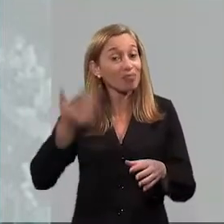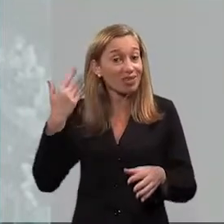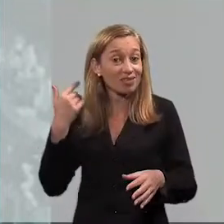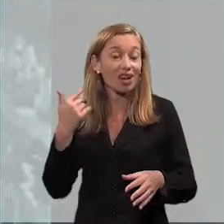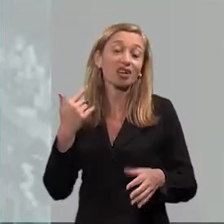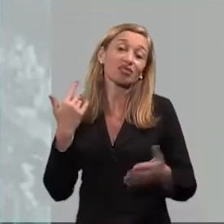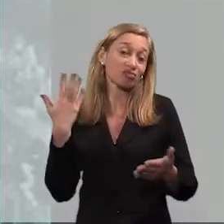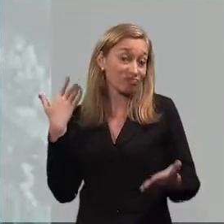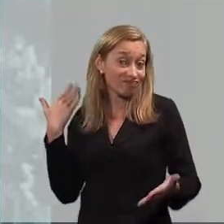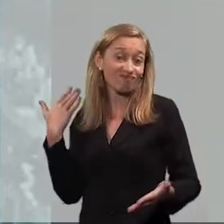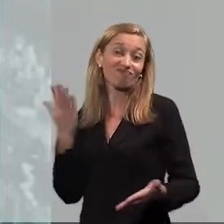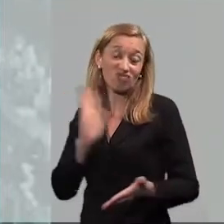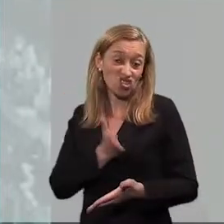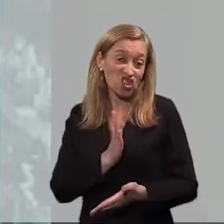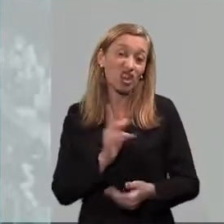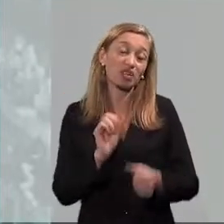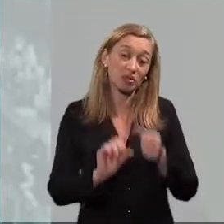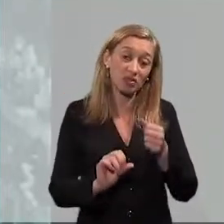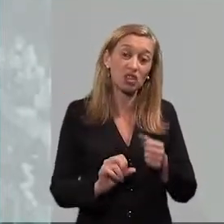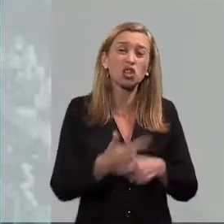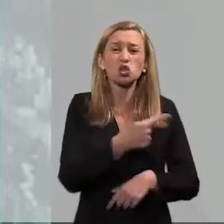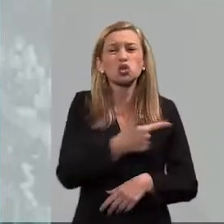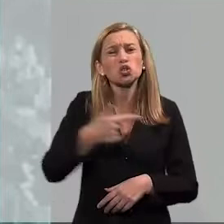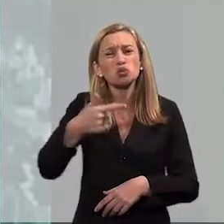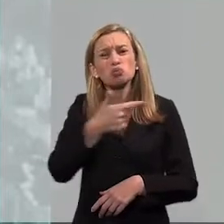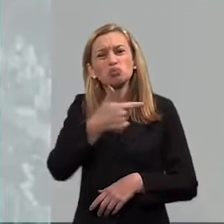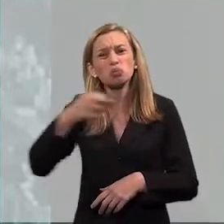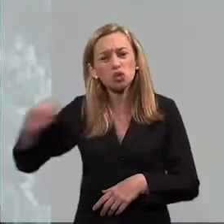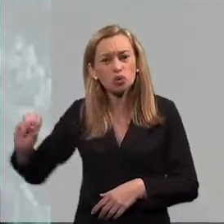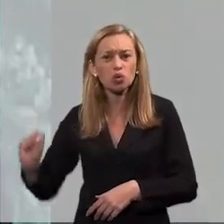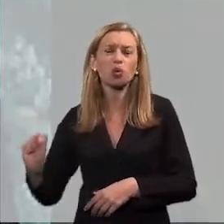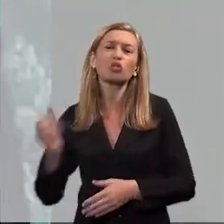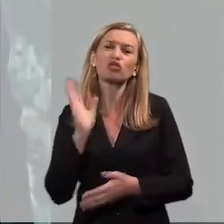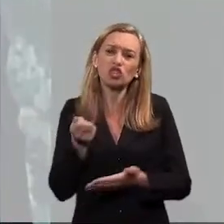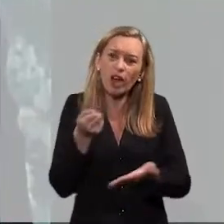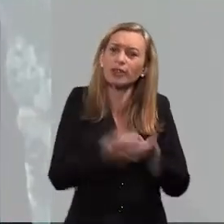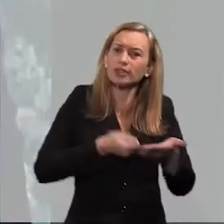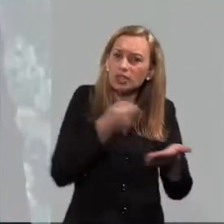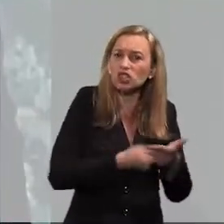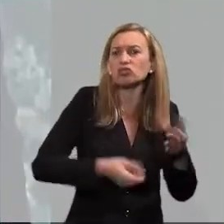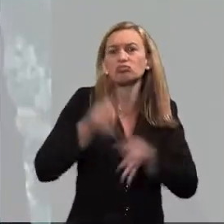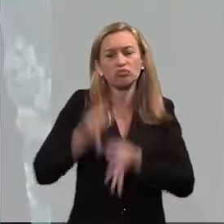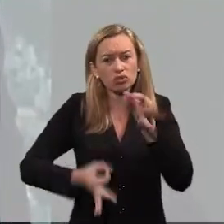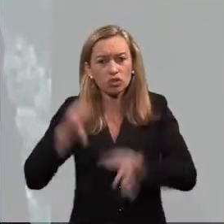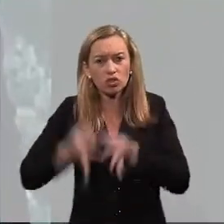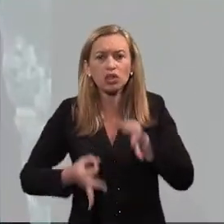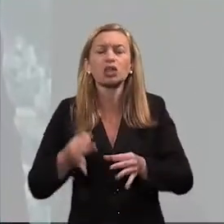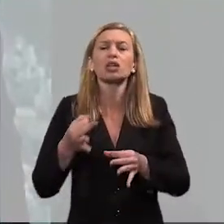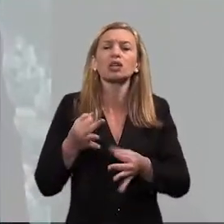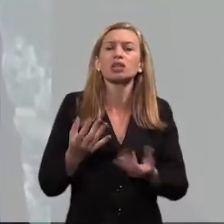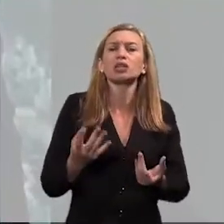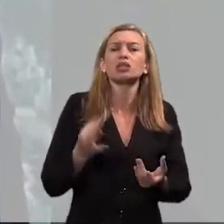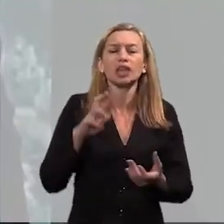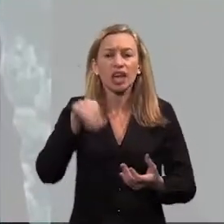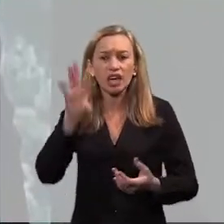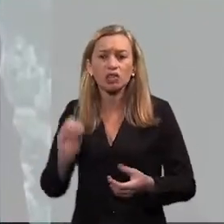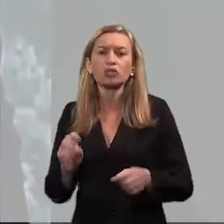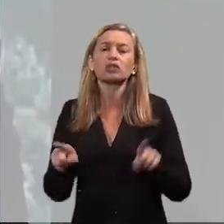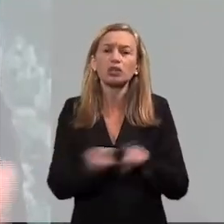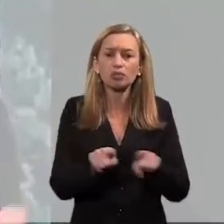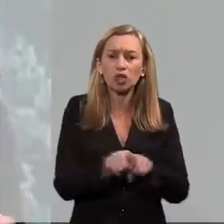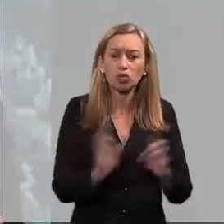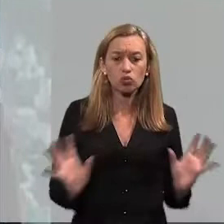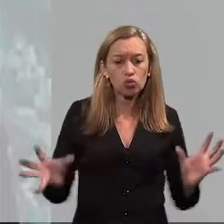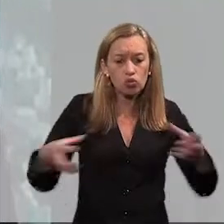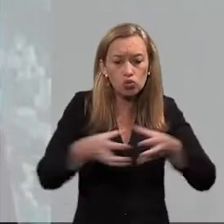que deveria ter sido feito desde o início. Como eu disse, em 2008 já estava sendo cobrado pelo Tribunal de Contas, pela equipe técnica e pelo